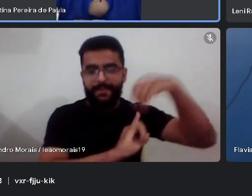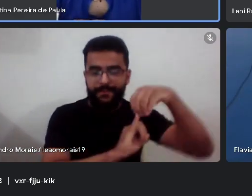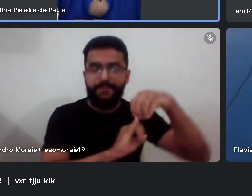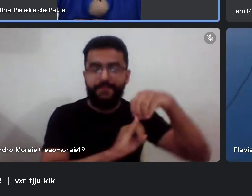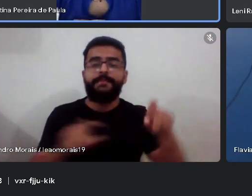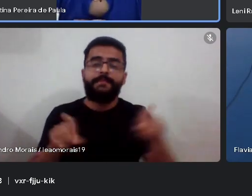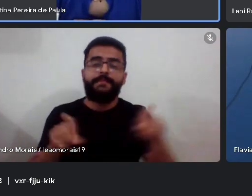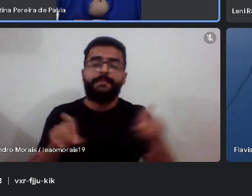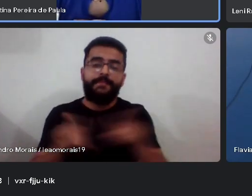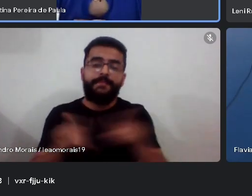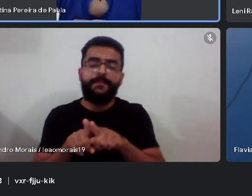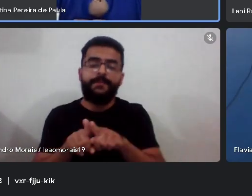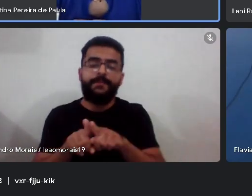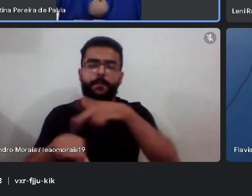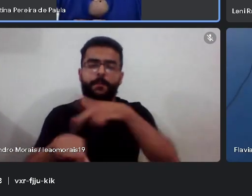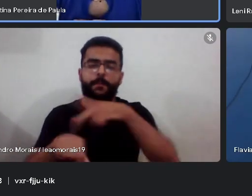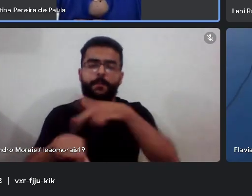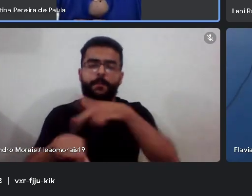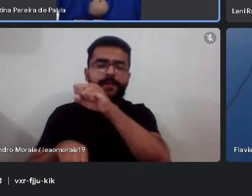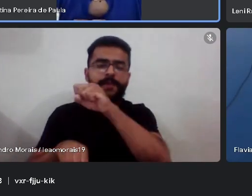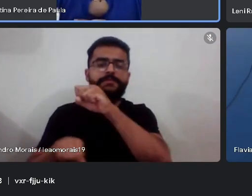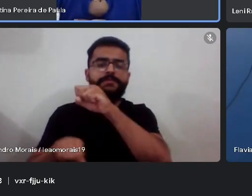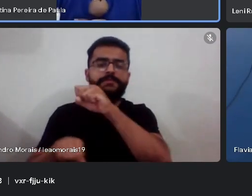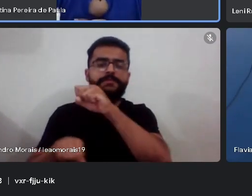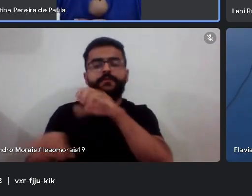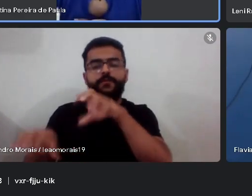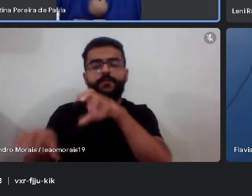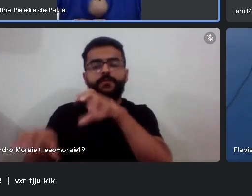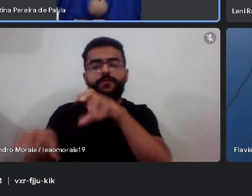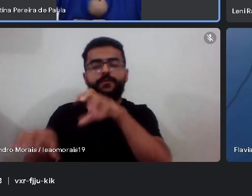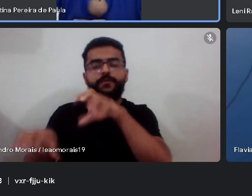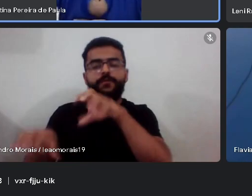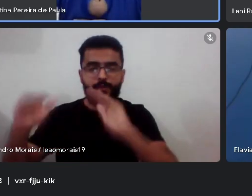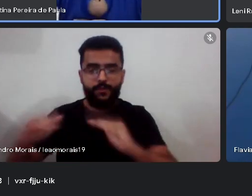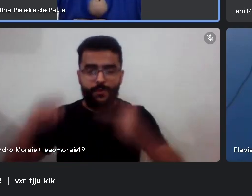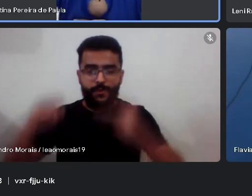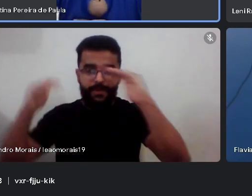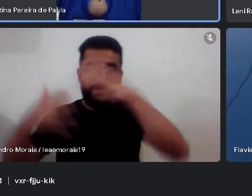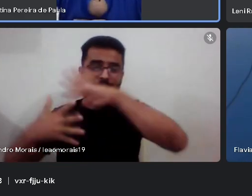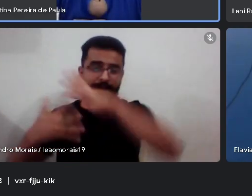Sou graduado em Letras Libras pelo Instituto Federal